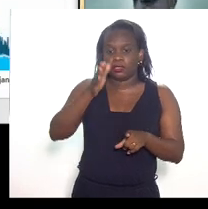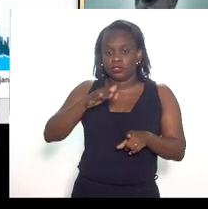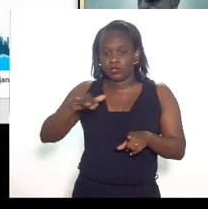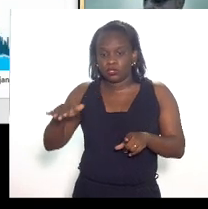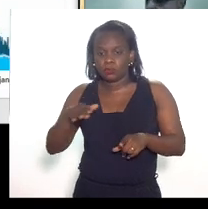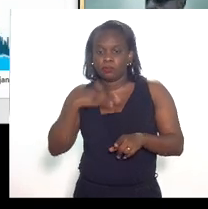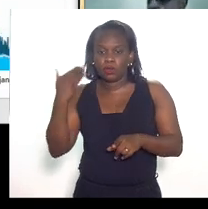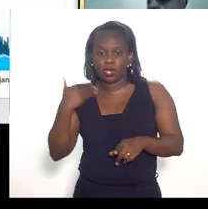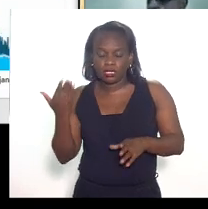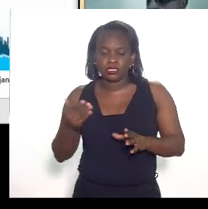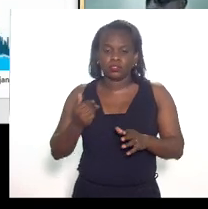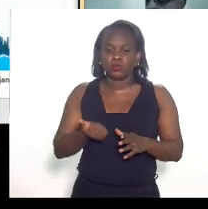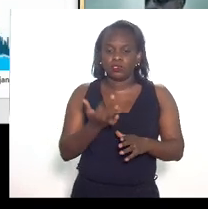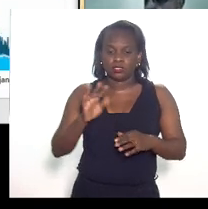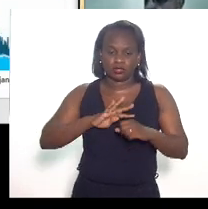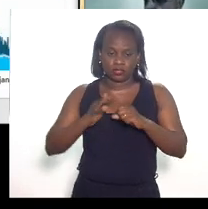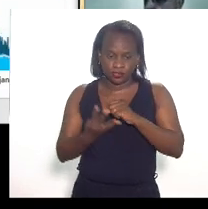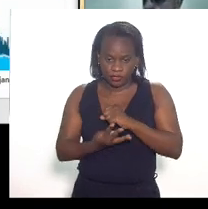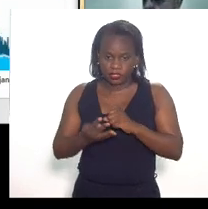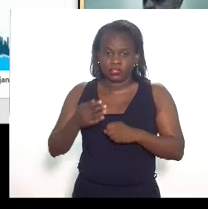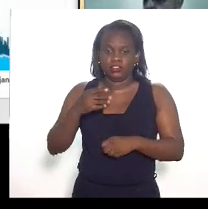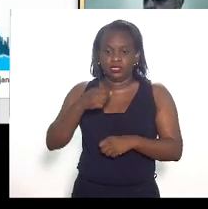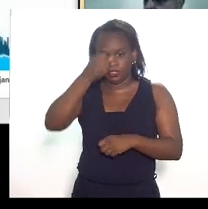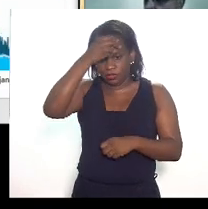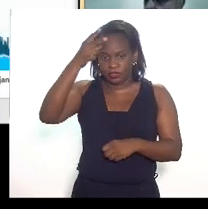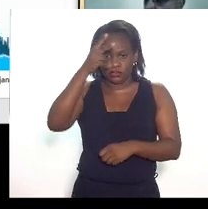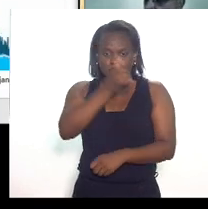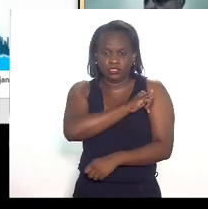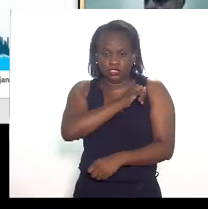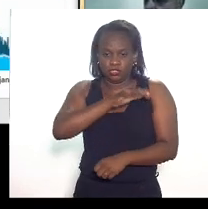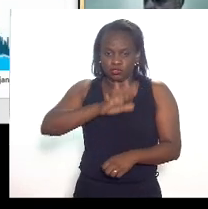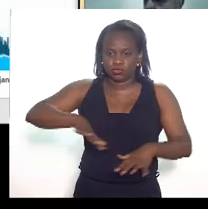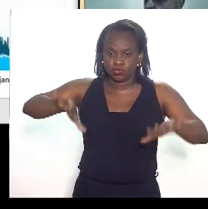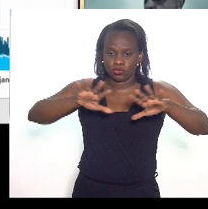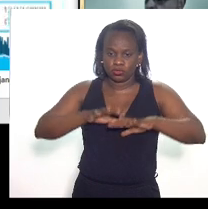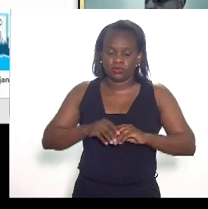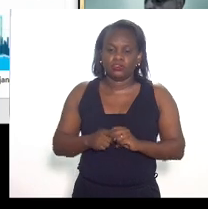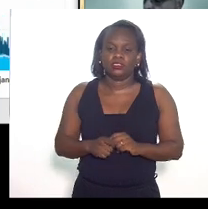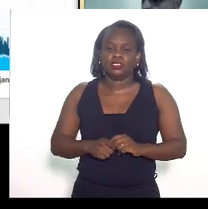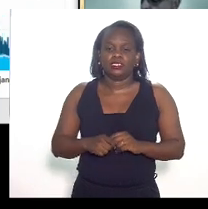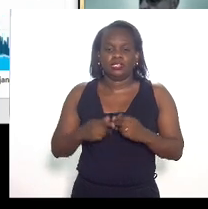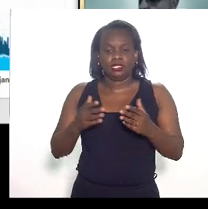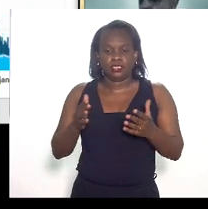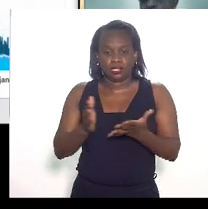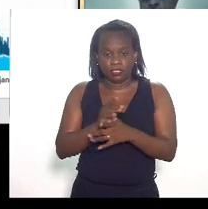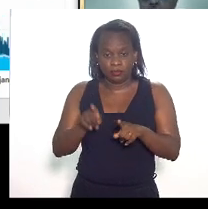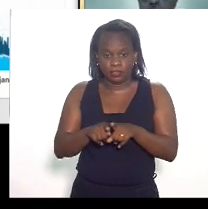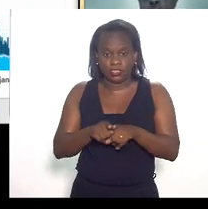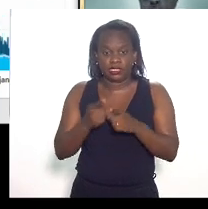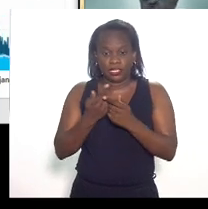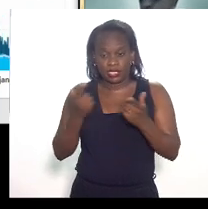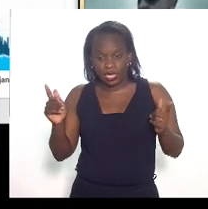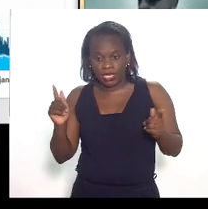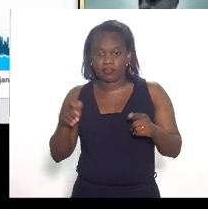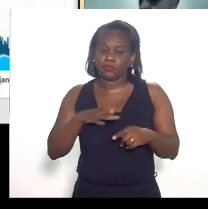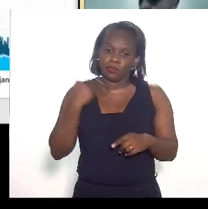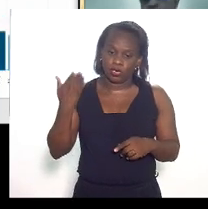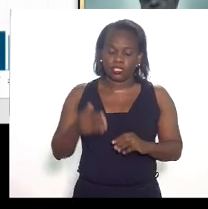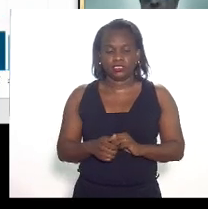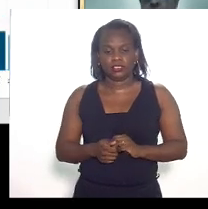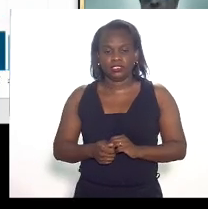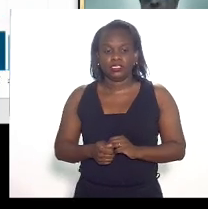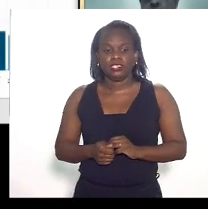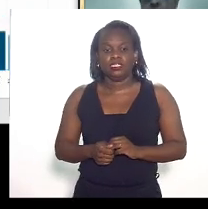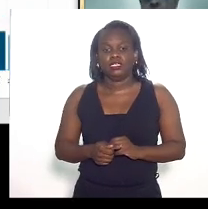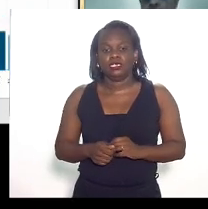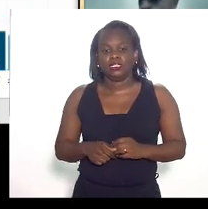por COVID-19 na cidade do Rio de Janeiro. E casos graves e óbitos. A questão